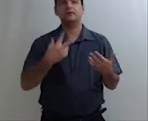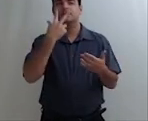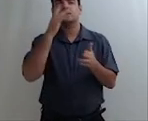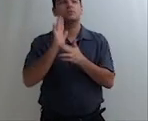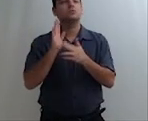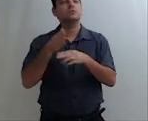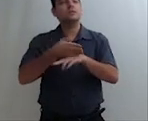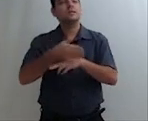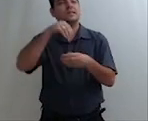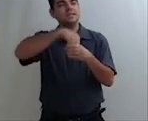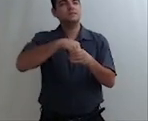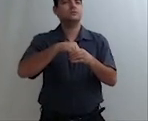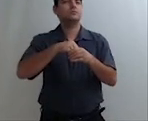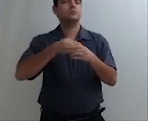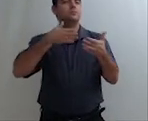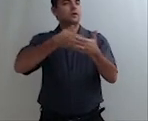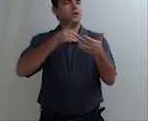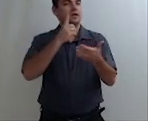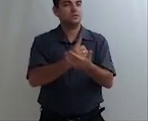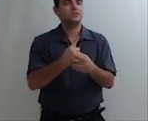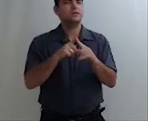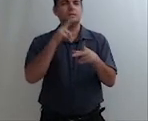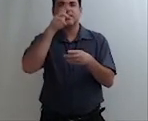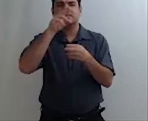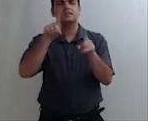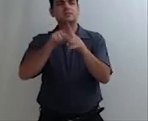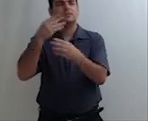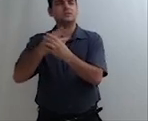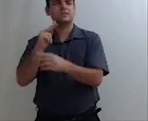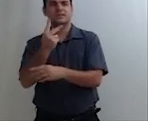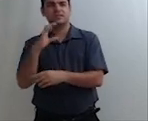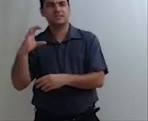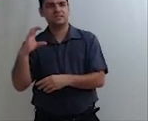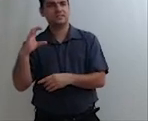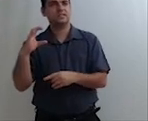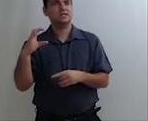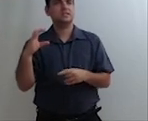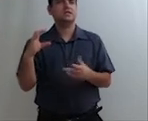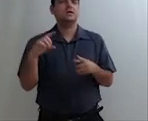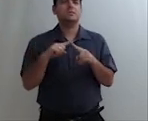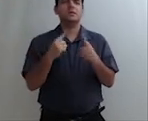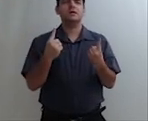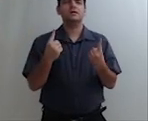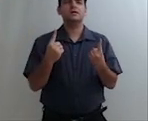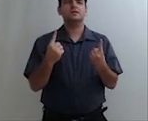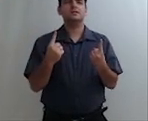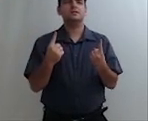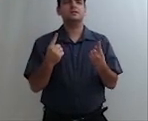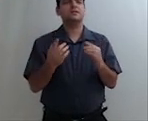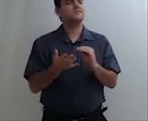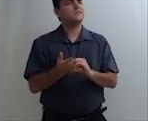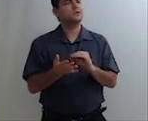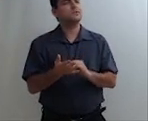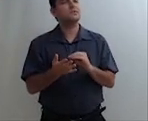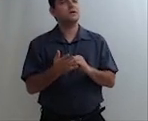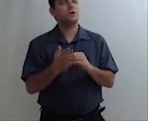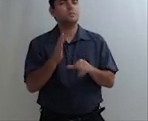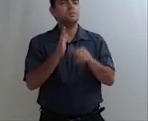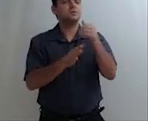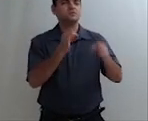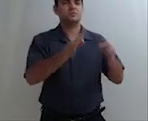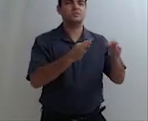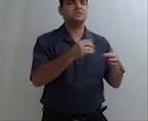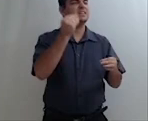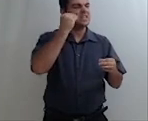baros de degradação no avas Corpus e sem que houvesse O esgotamento da estância ordinária